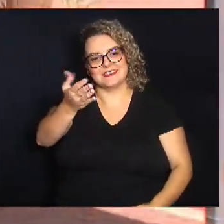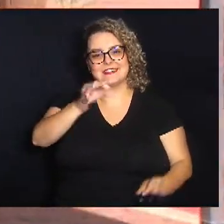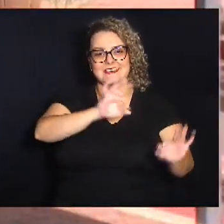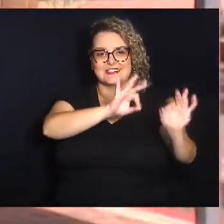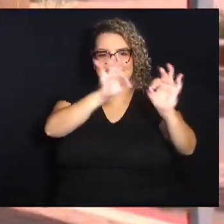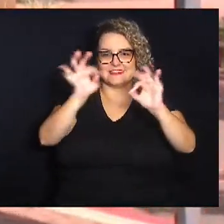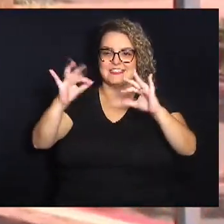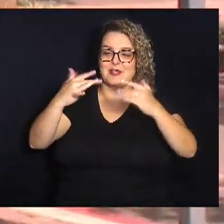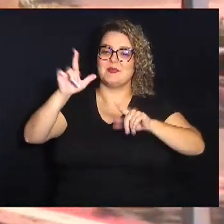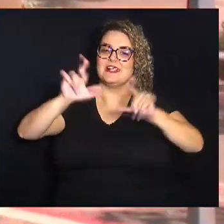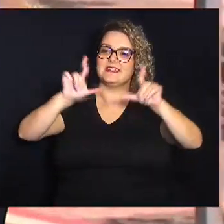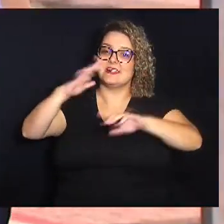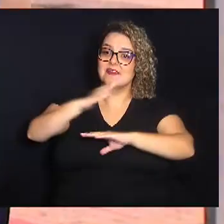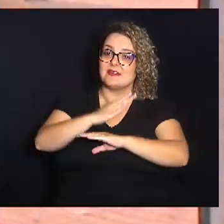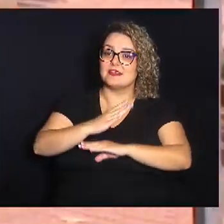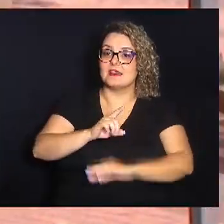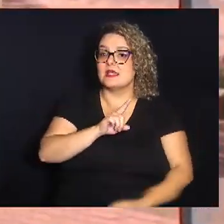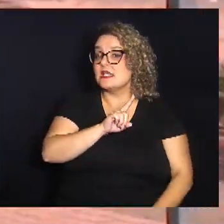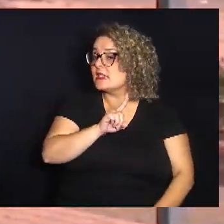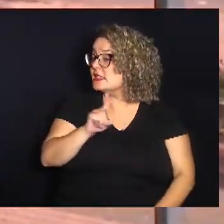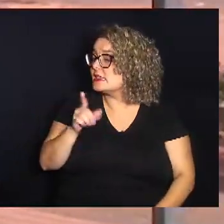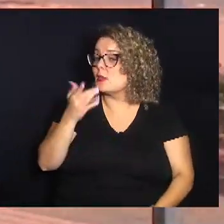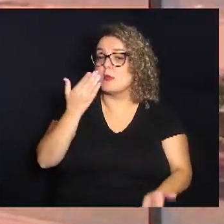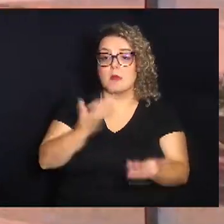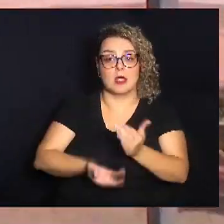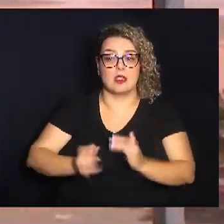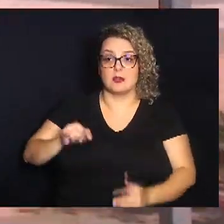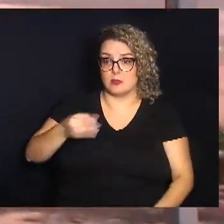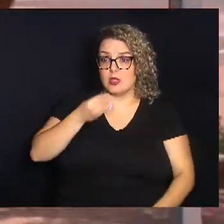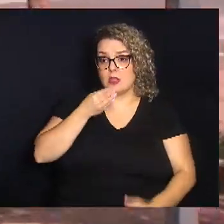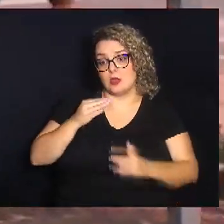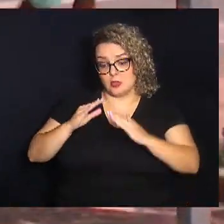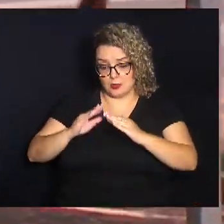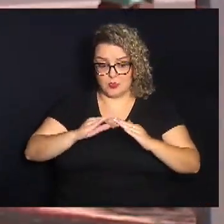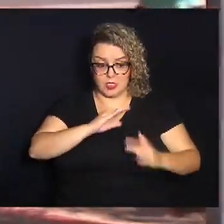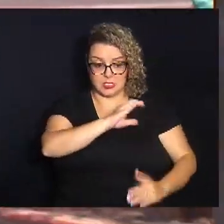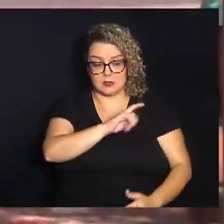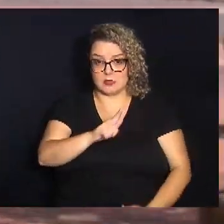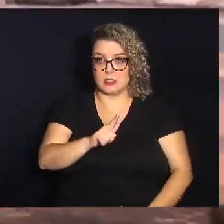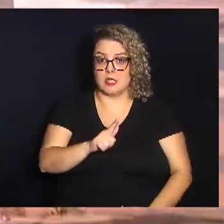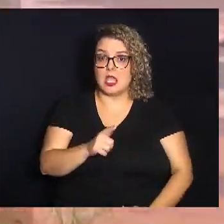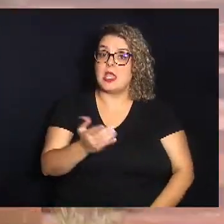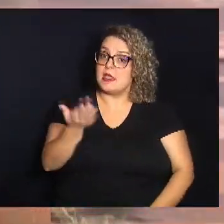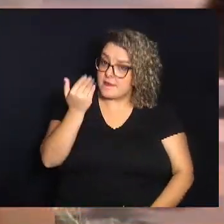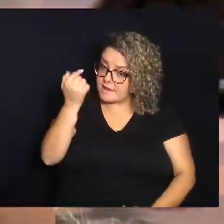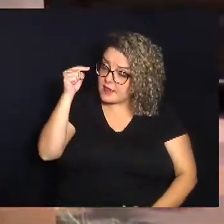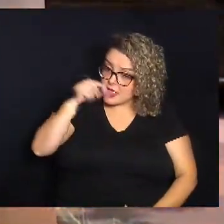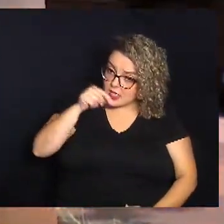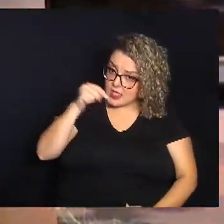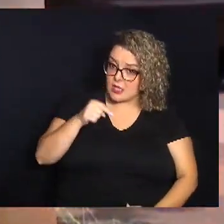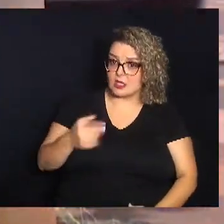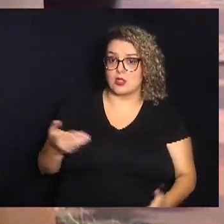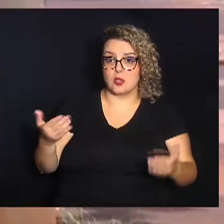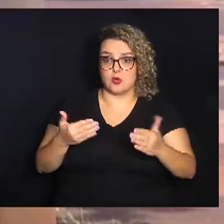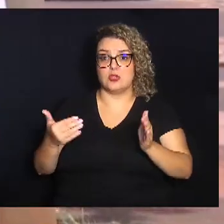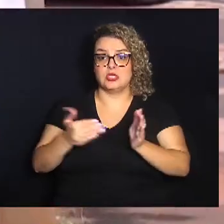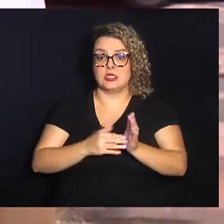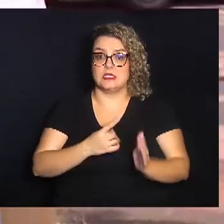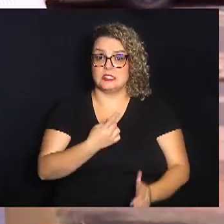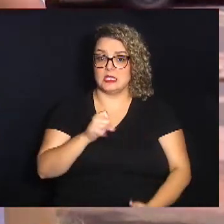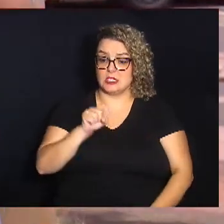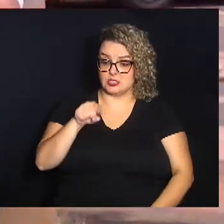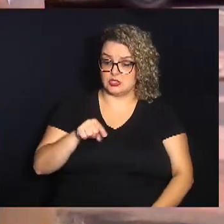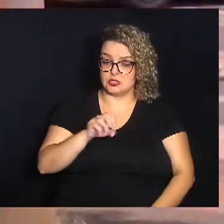assistindo pela TV Câmara, não deixe, e mora aqui na região do Campo Grande, não deixe de vir aqui hoje até às 18